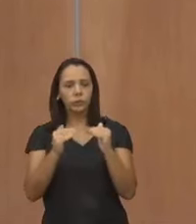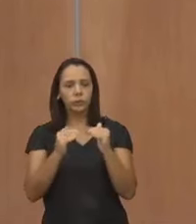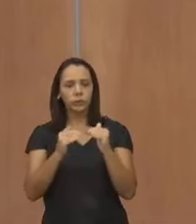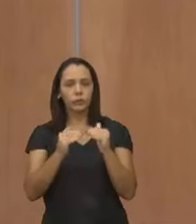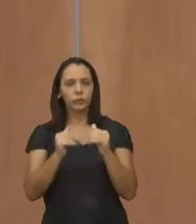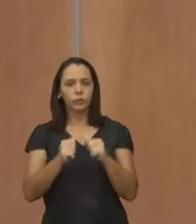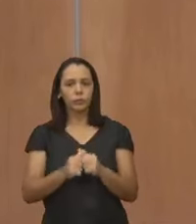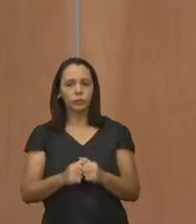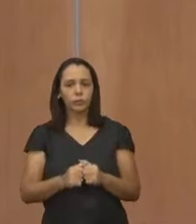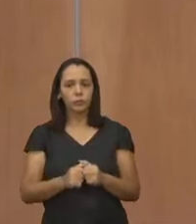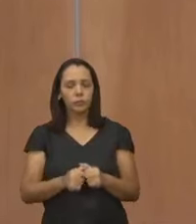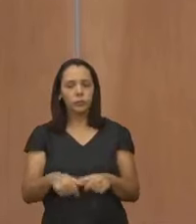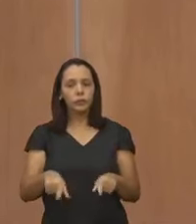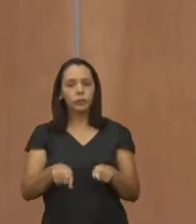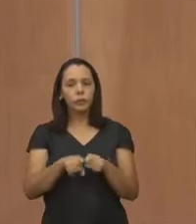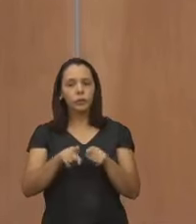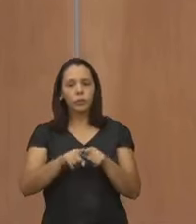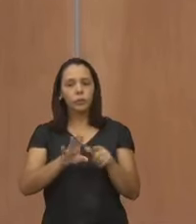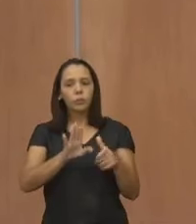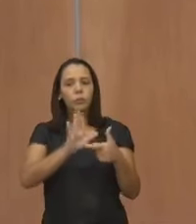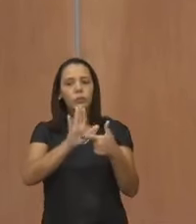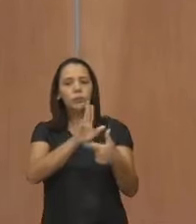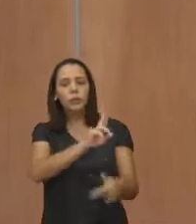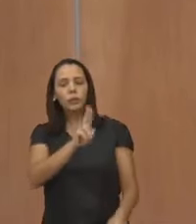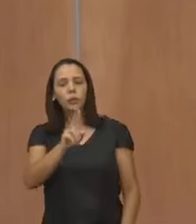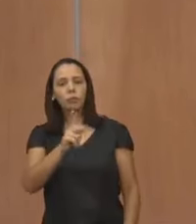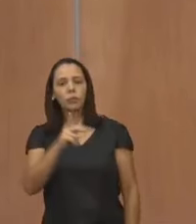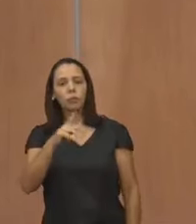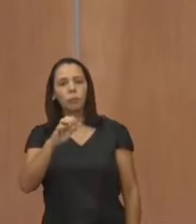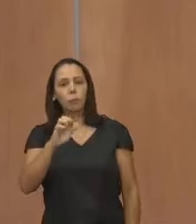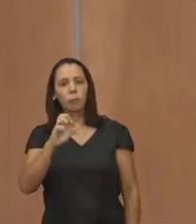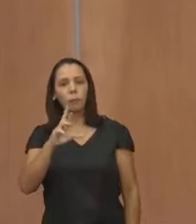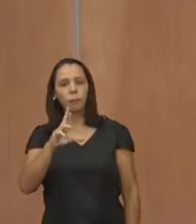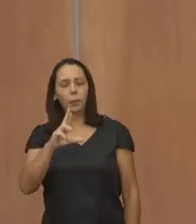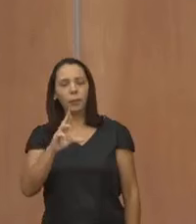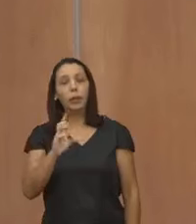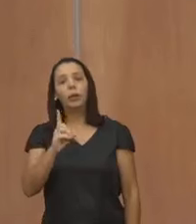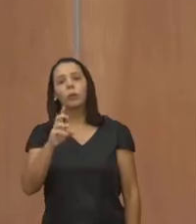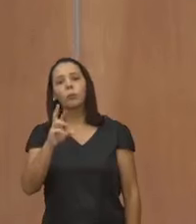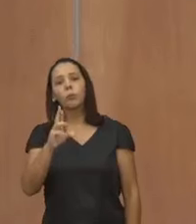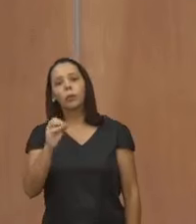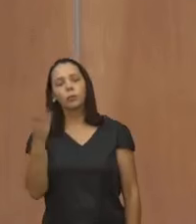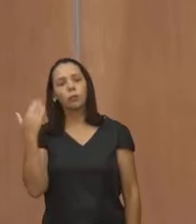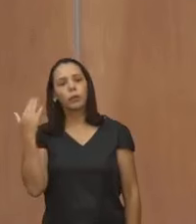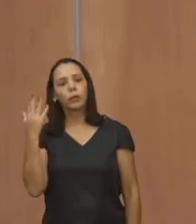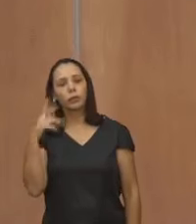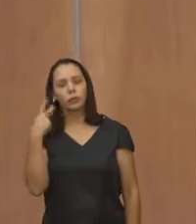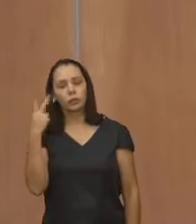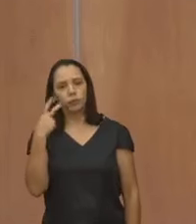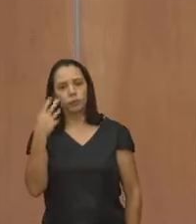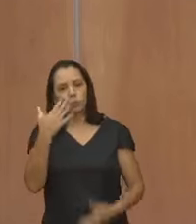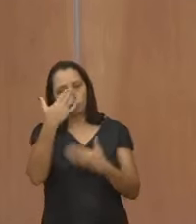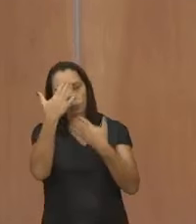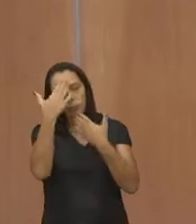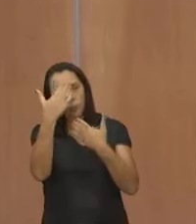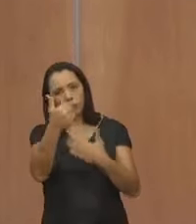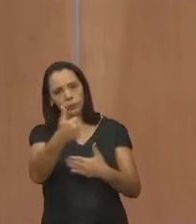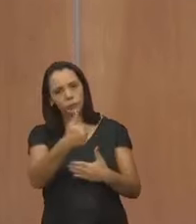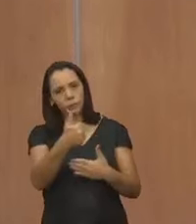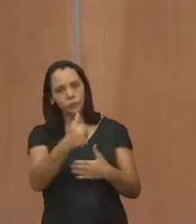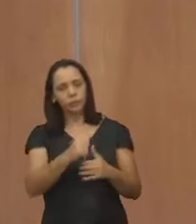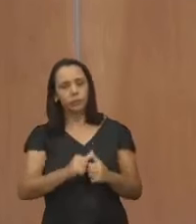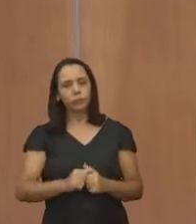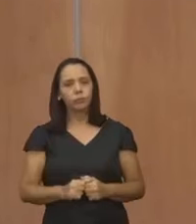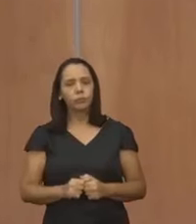podia aqui não citar também o Pedro Mota, que foi vereador nessa casa, valeu pela presença, dona Valmira, e que a gente possa